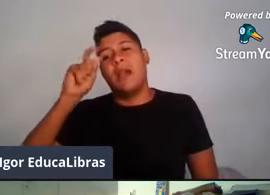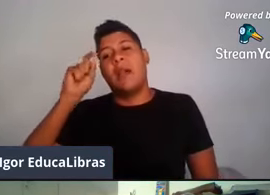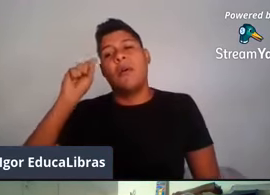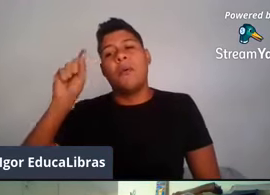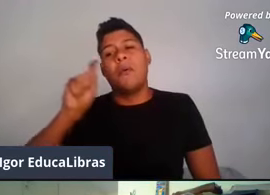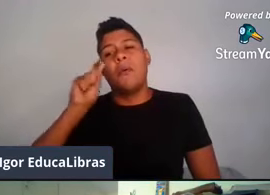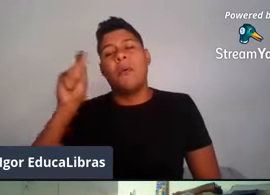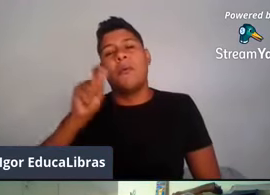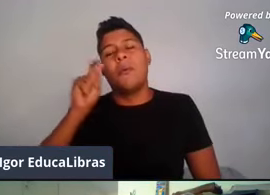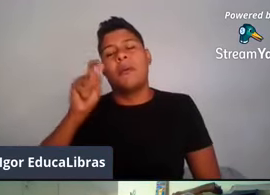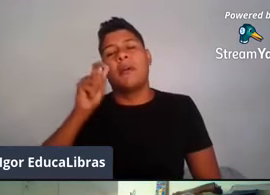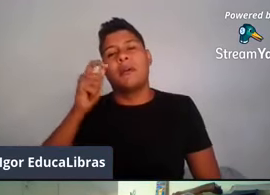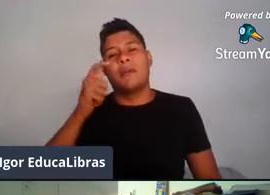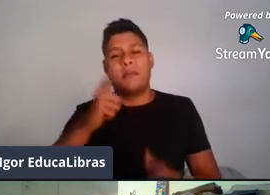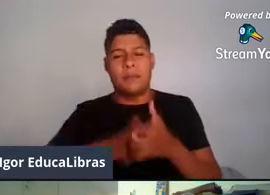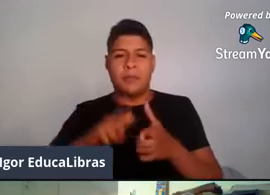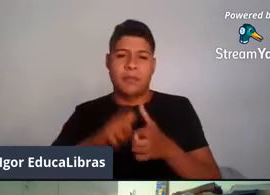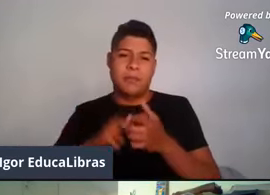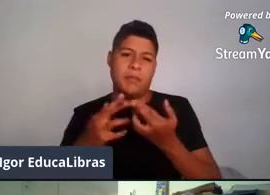é um nó ainda para a gente resolver.